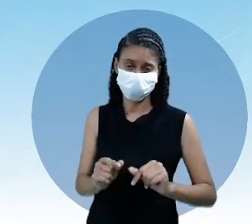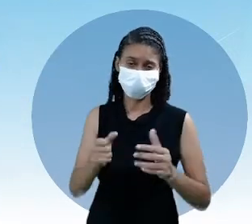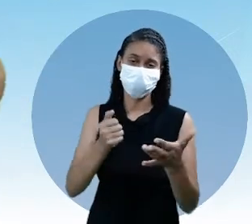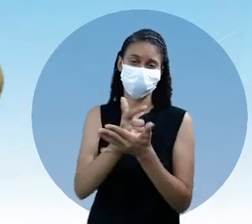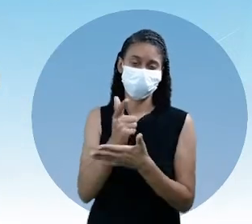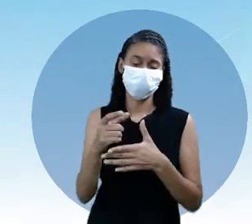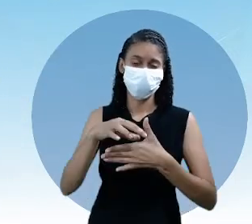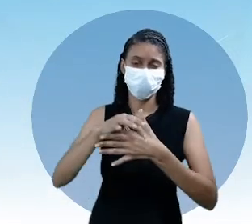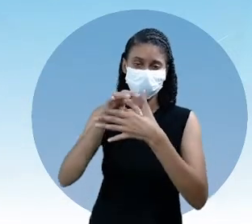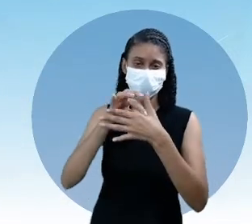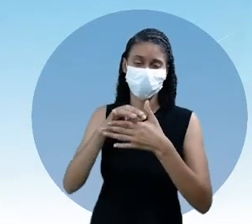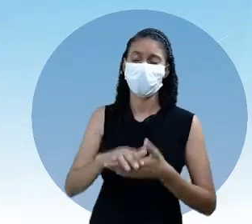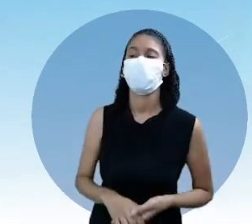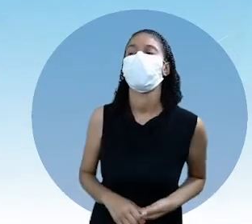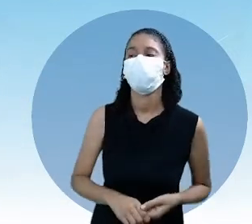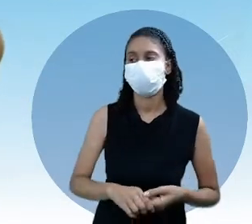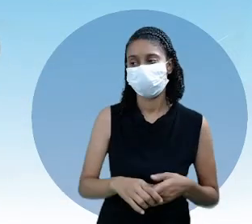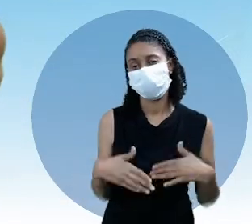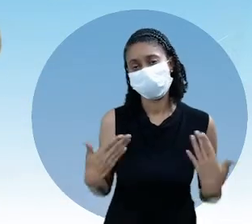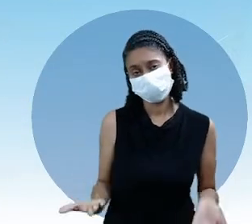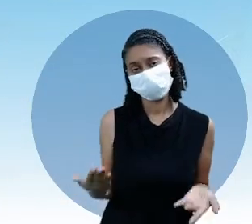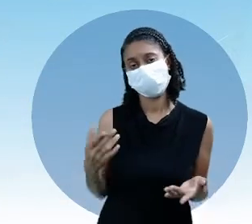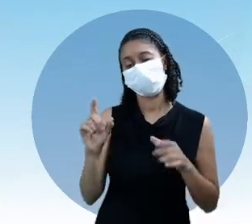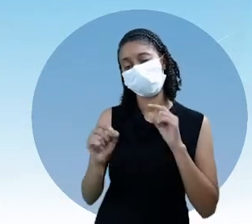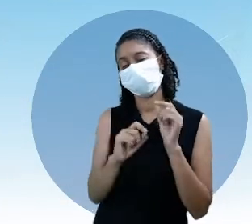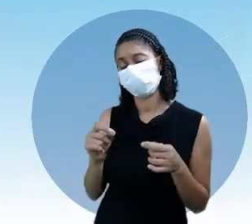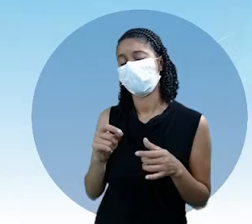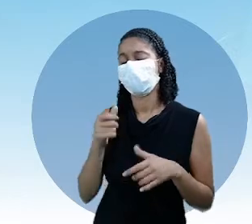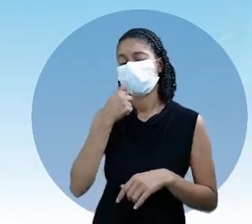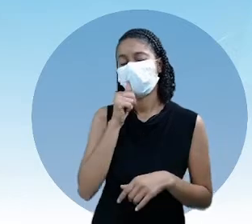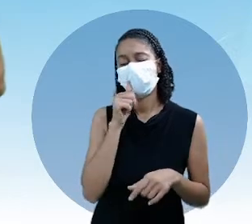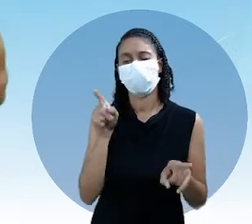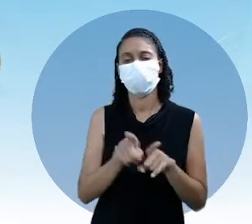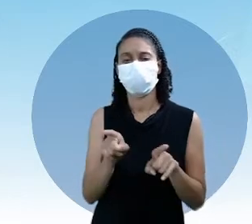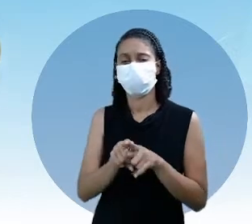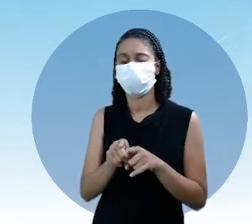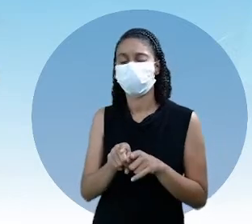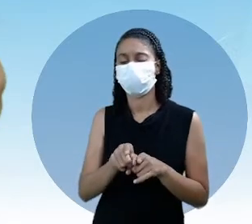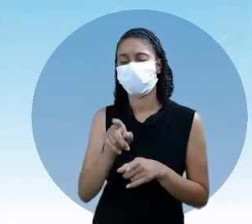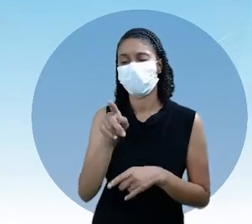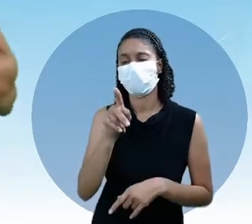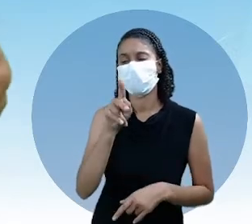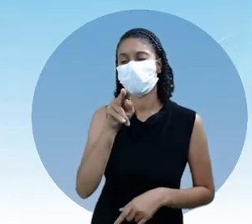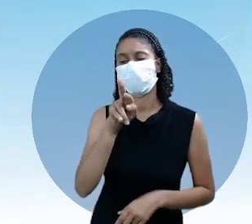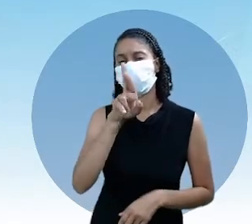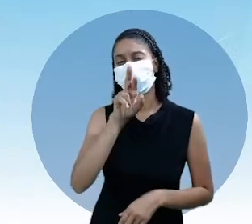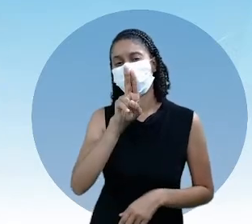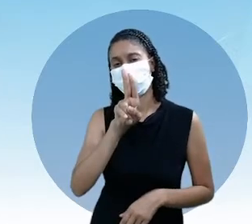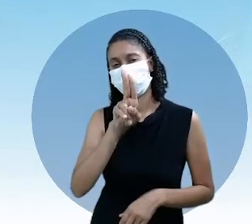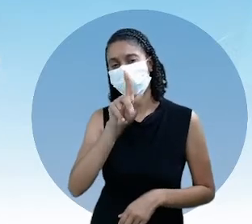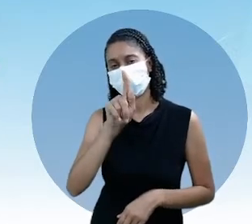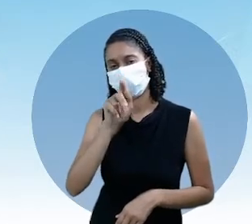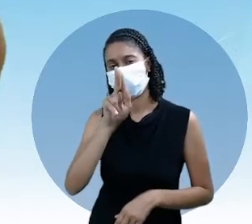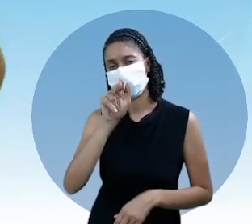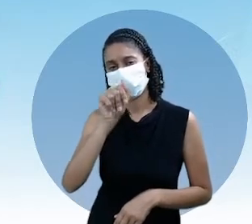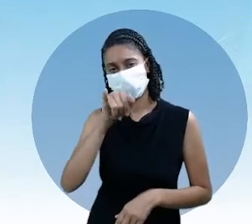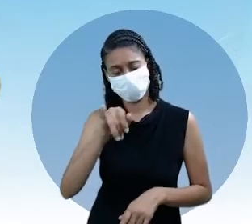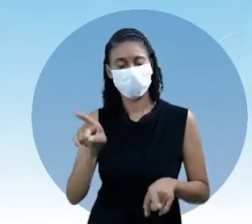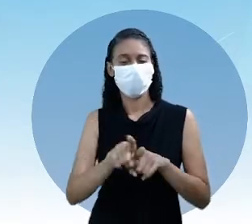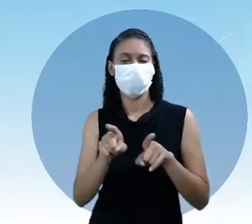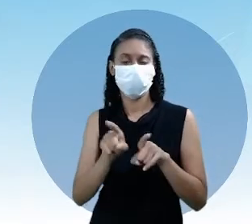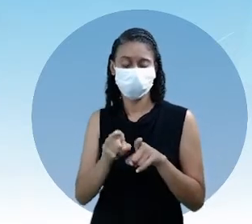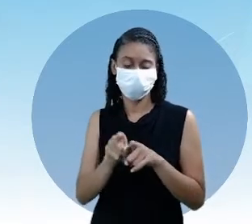pela carne portenha, então isso aí, tanto a Argentina quanto o Uruguai, né, grandes exportadores de carne, principalmente